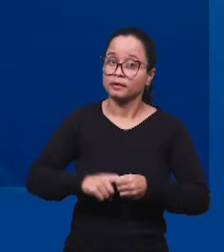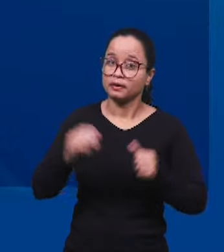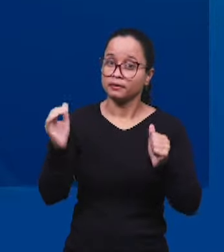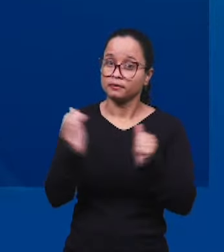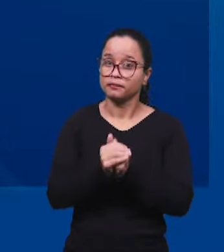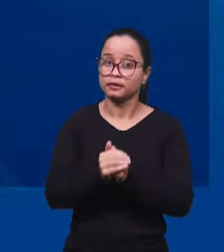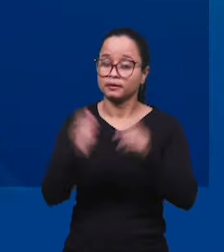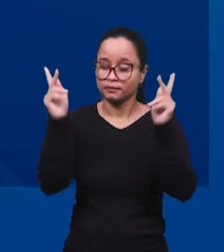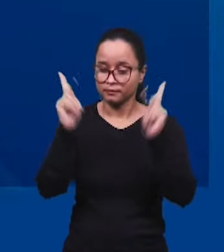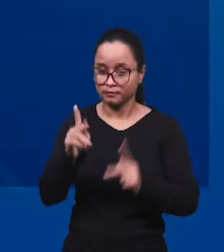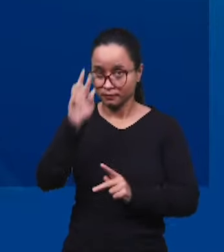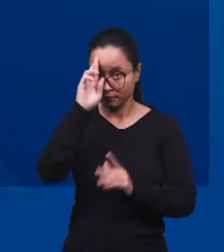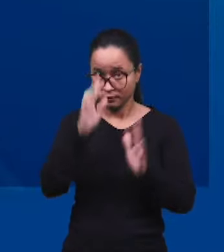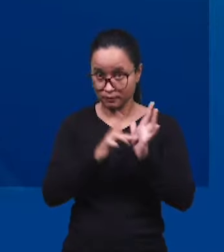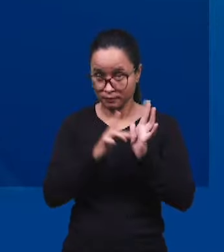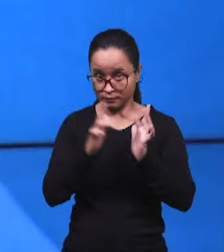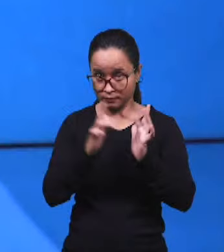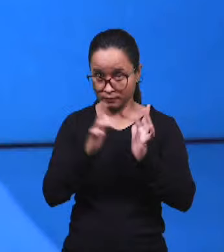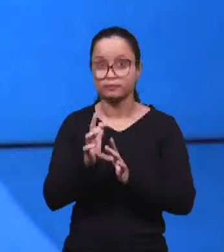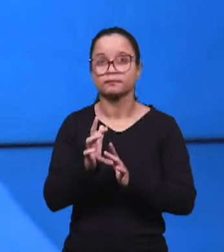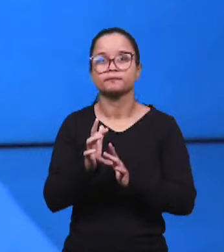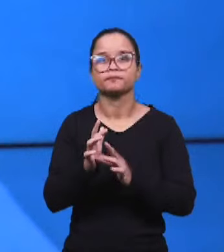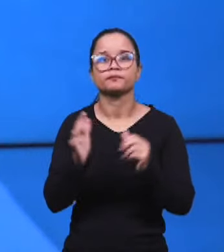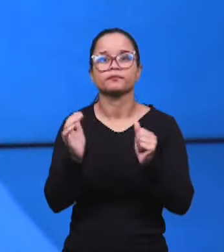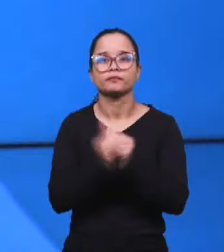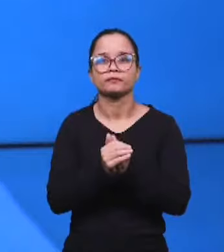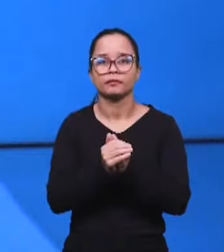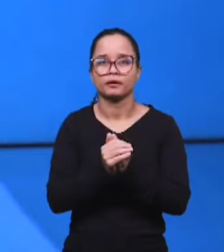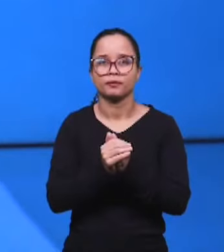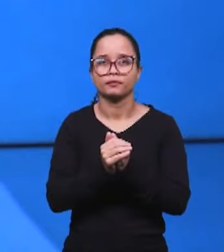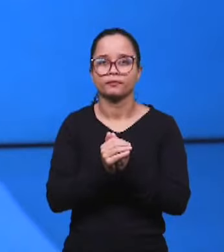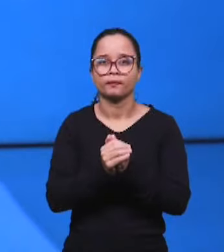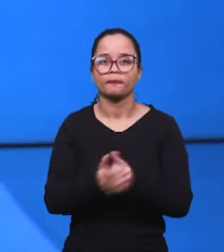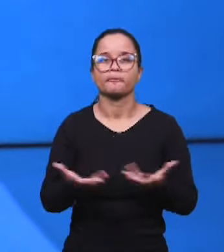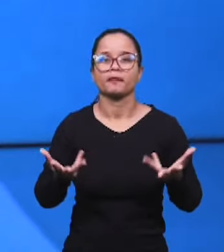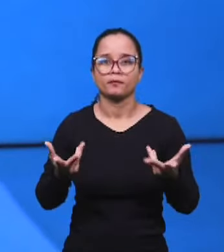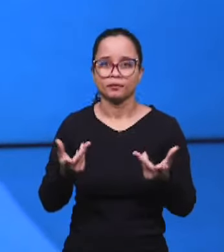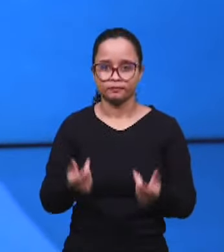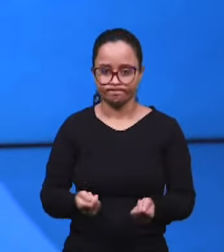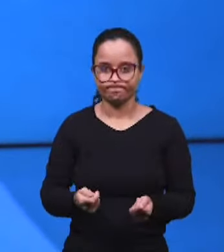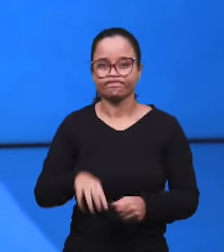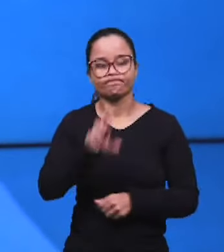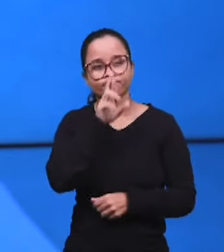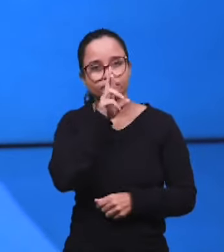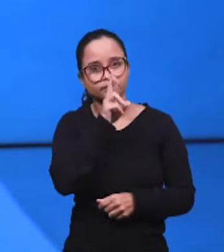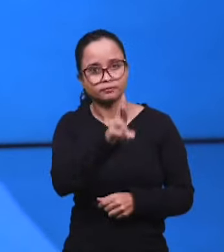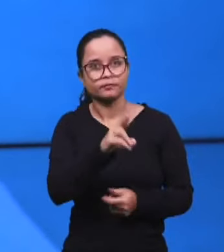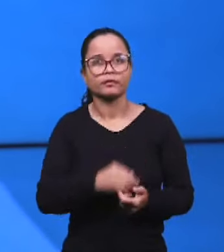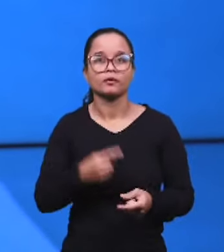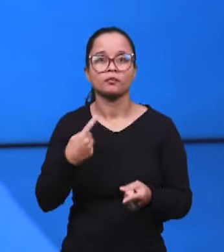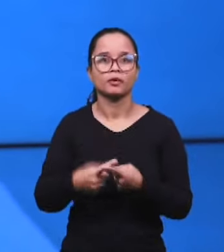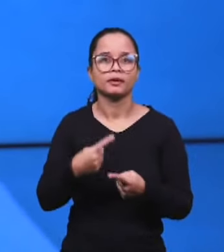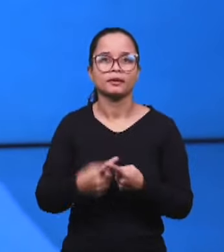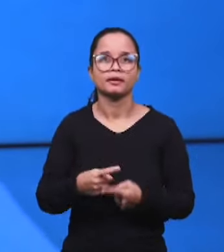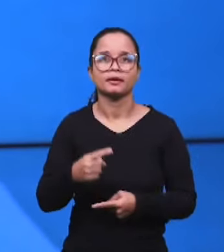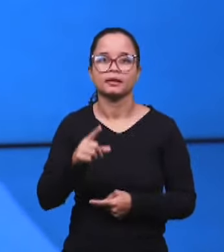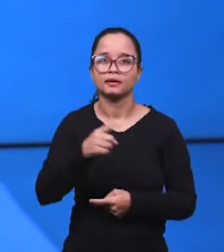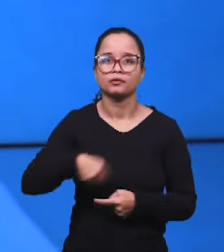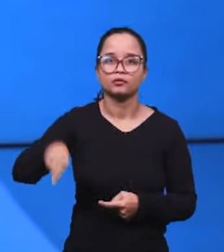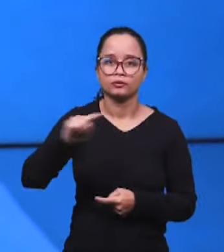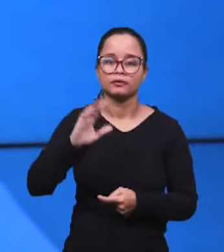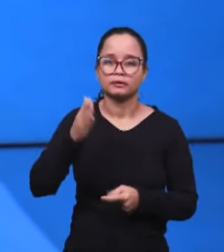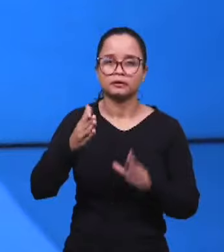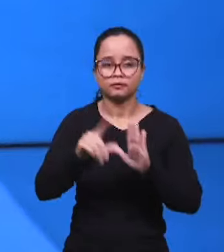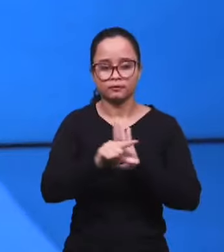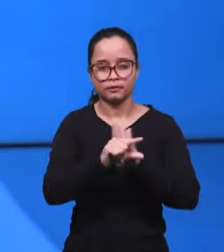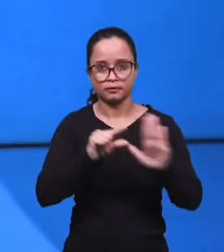Amém? A paz do Senhor Jesus. Amém, irmã Ângela Maria. Maravilhosa essa resposta, porque nós já vemos ali no próprio